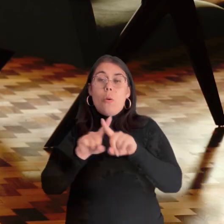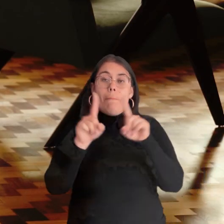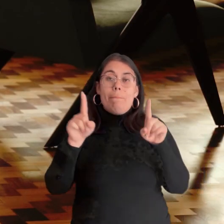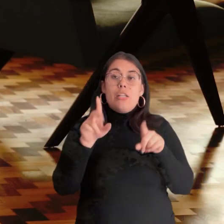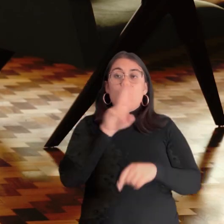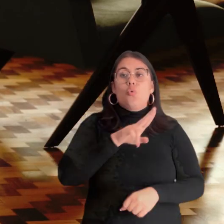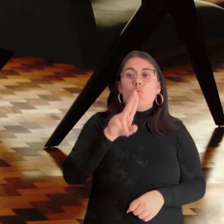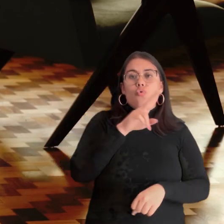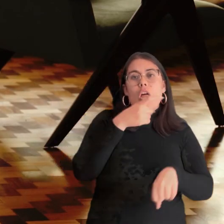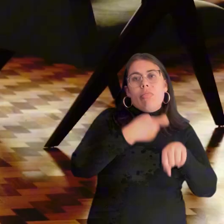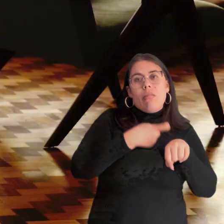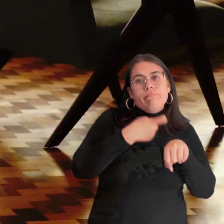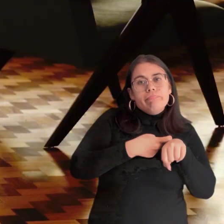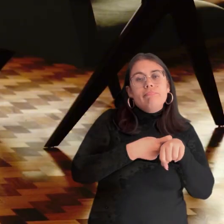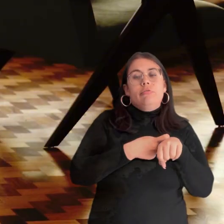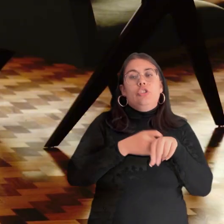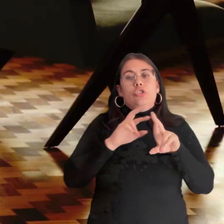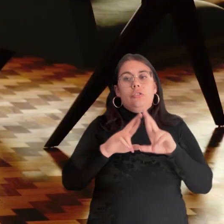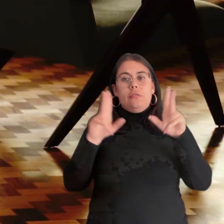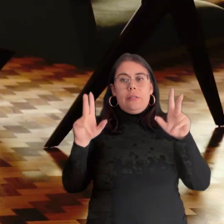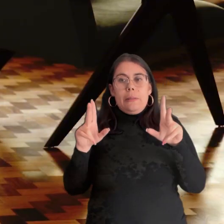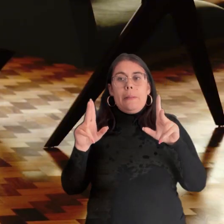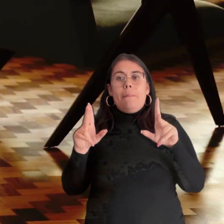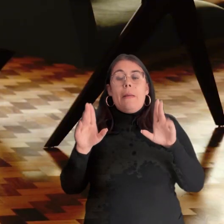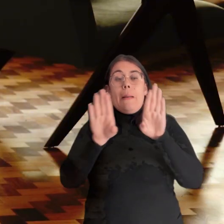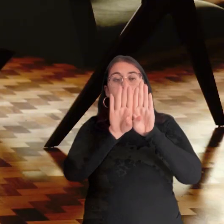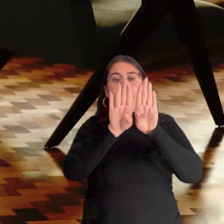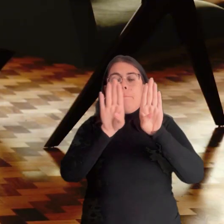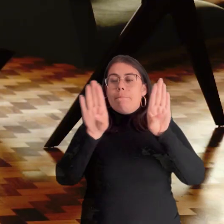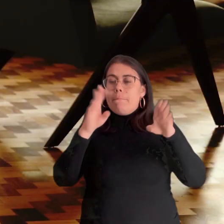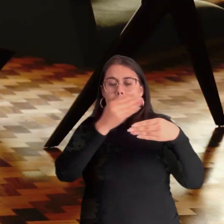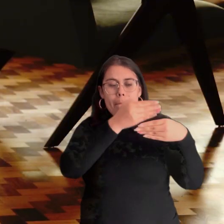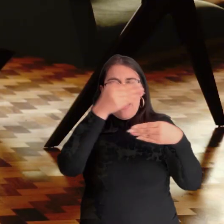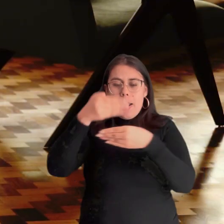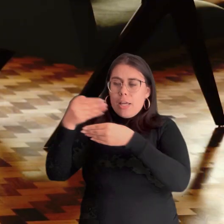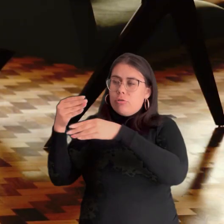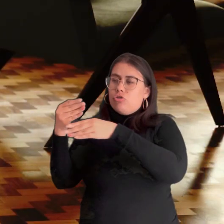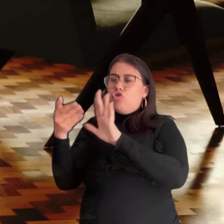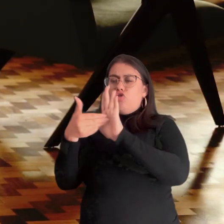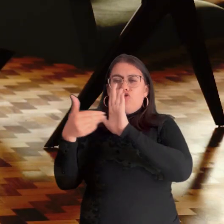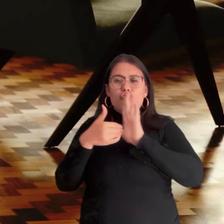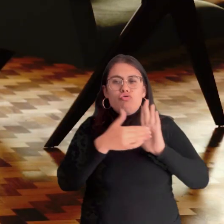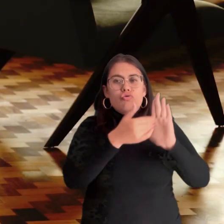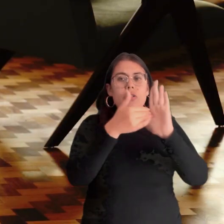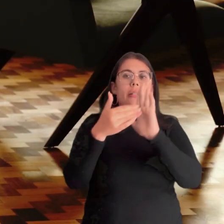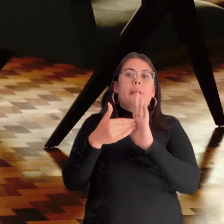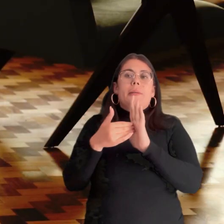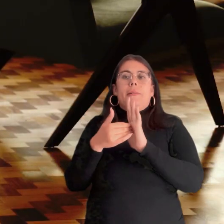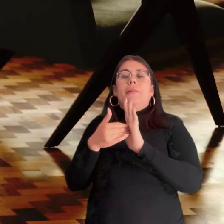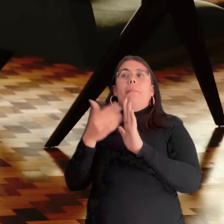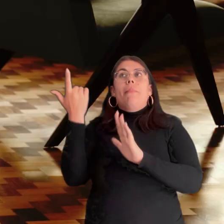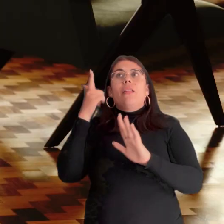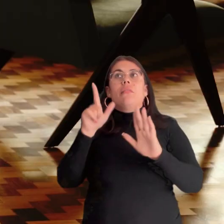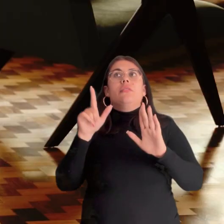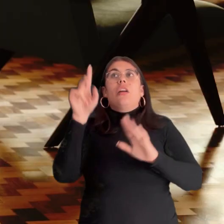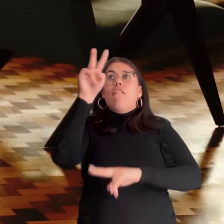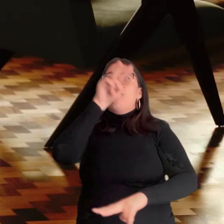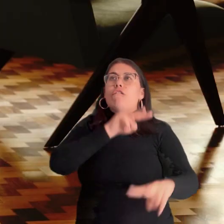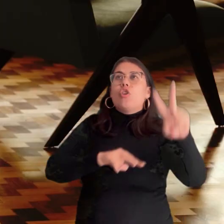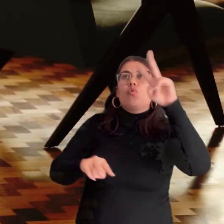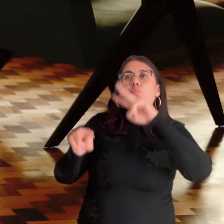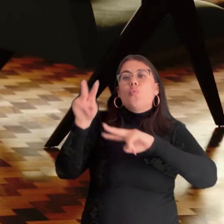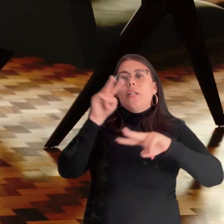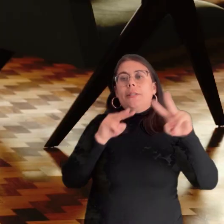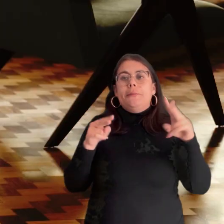estão protegidos por esses elementos que passivamente, pela arquitetura, resolvem, sem você ter que usar o que se faz hoje de